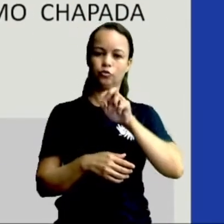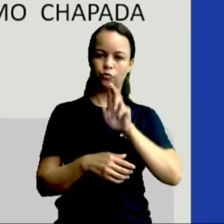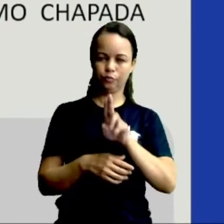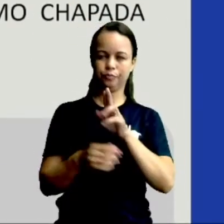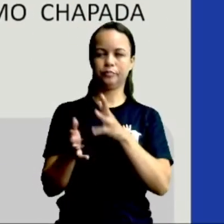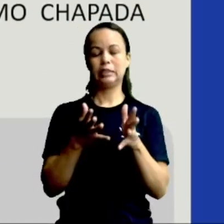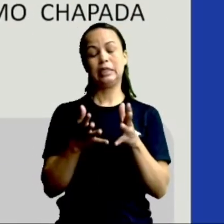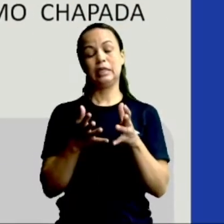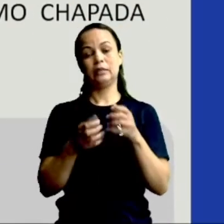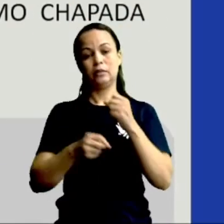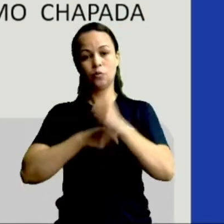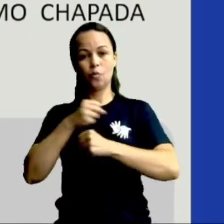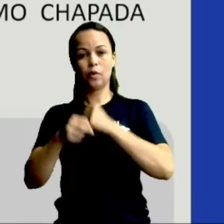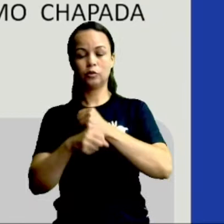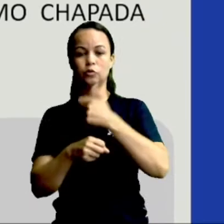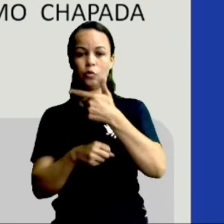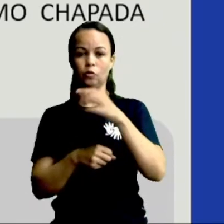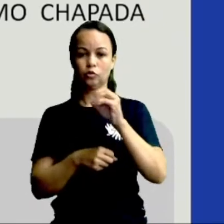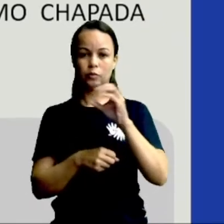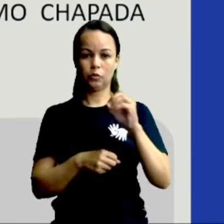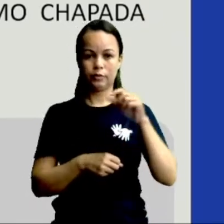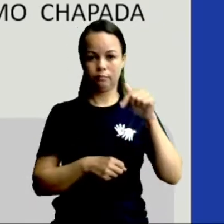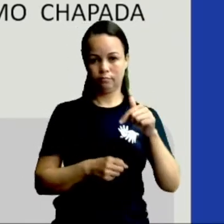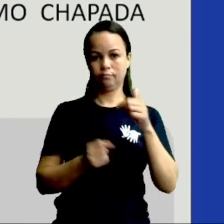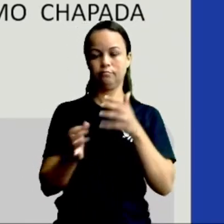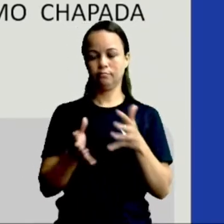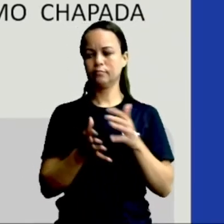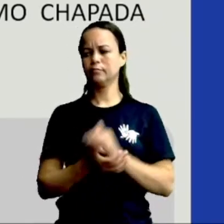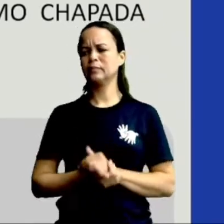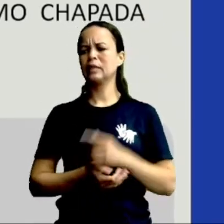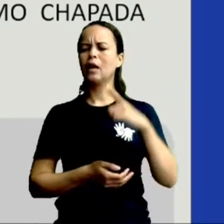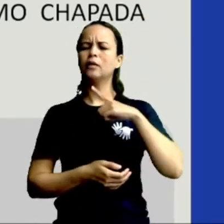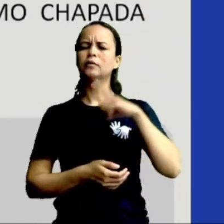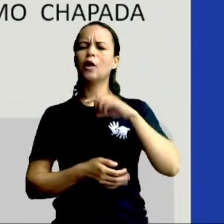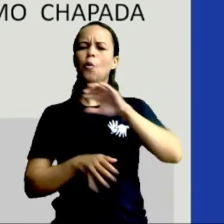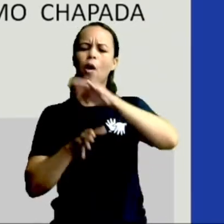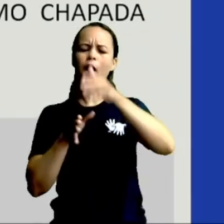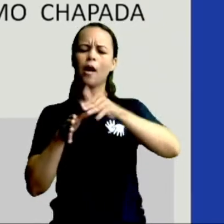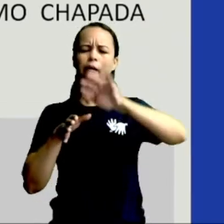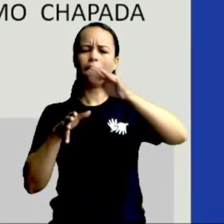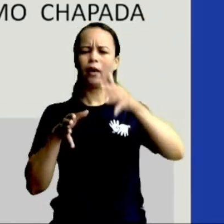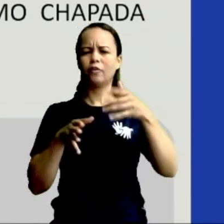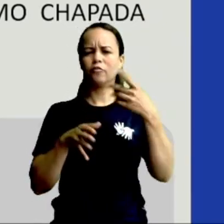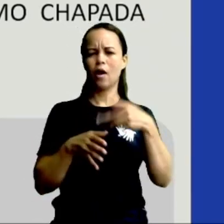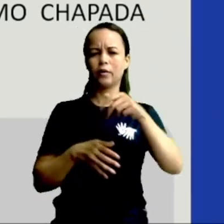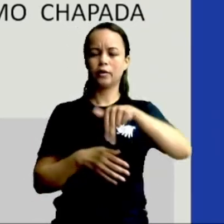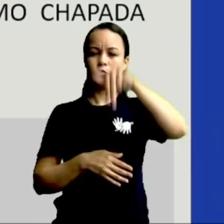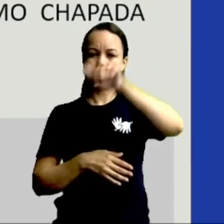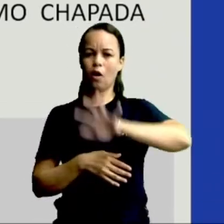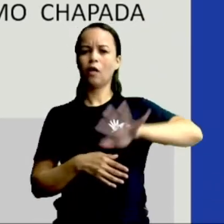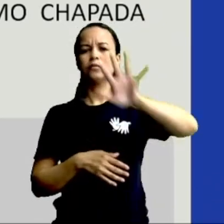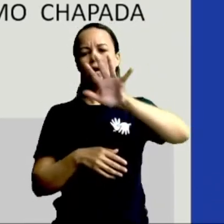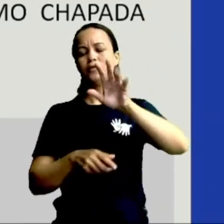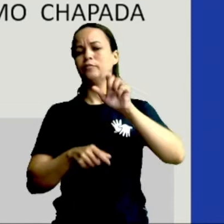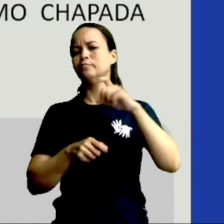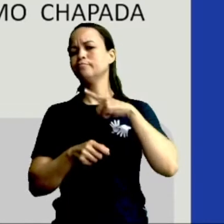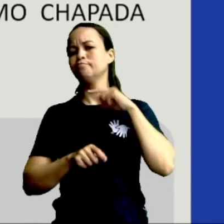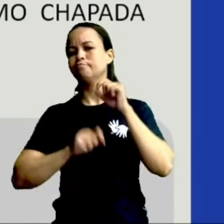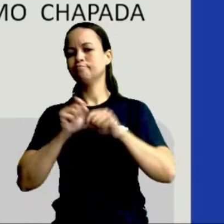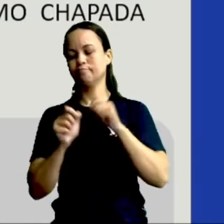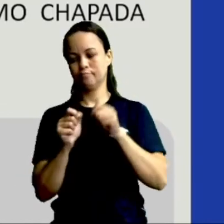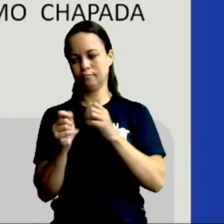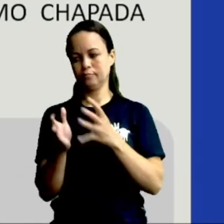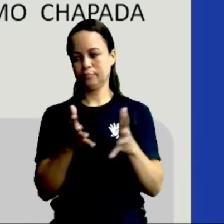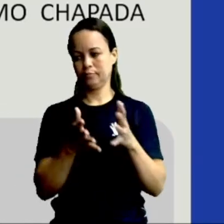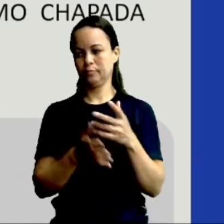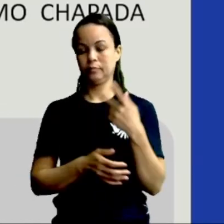E aí sobre o relevo aqui da região Nordeste. O que é que a gente tem aqui na região do Nordeste de relevo? As formas de relevo dominantes